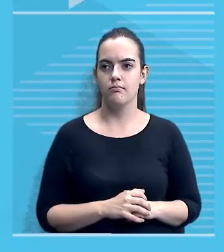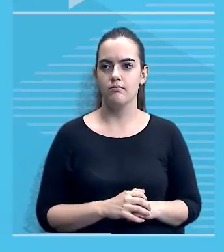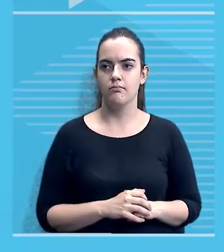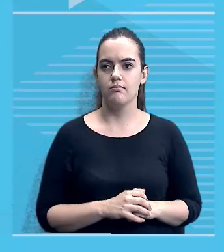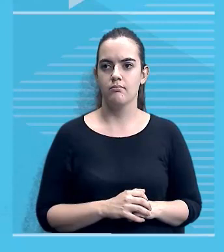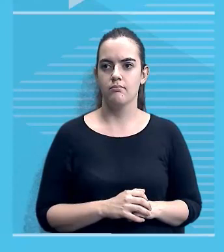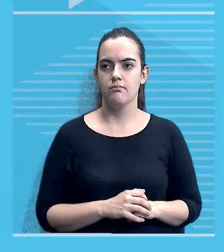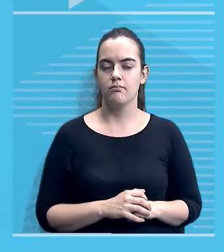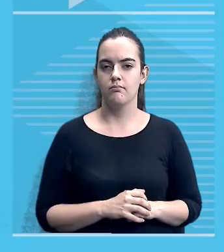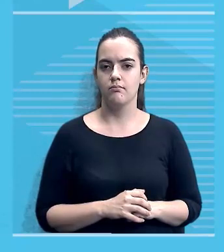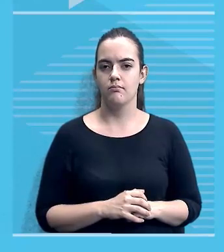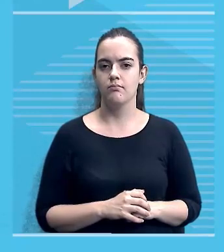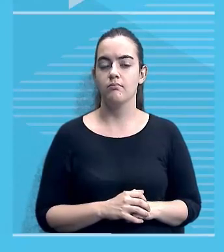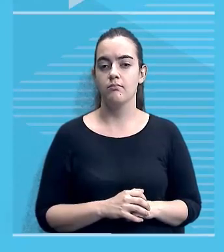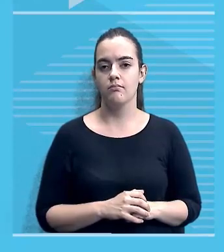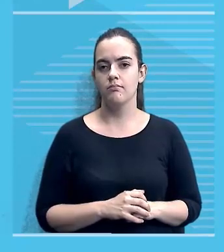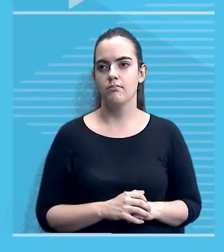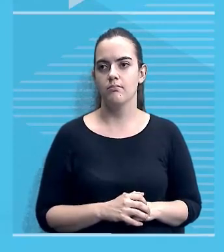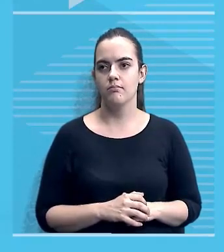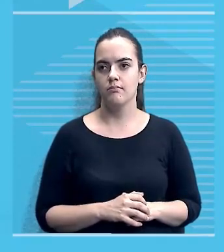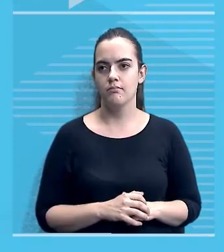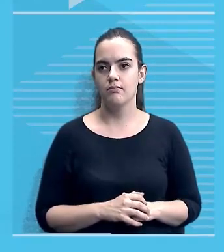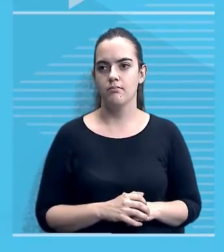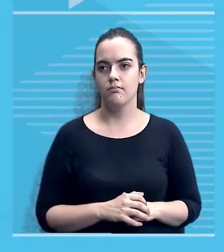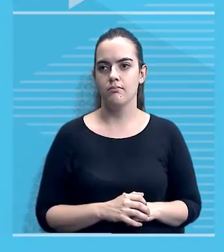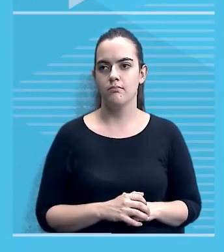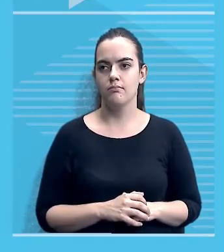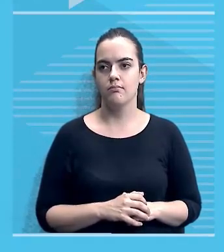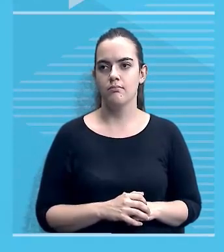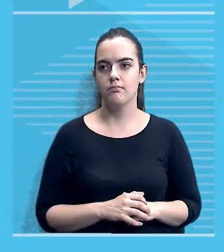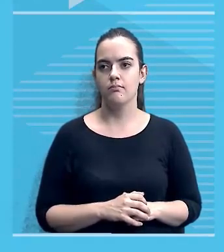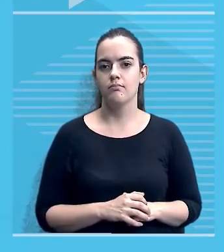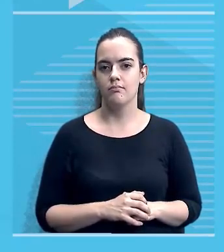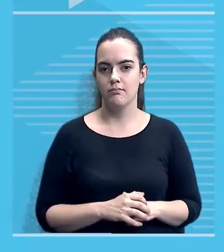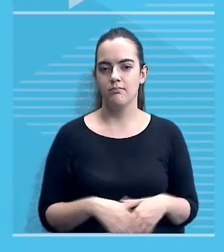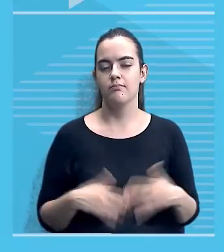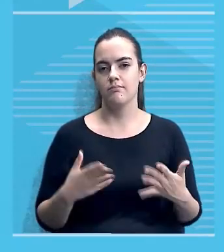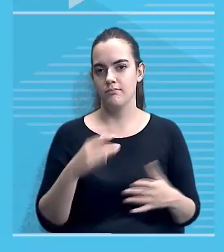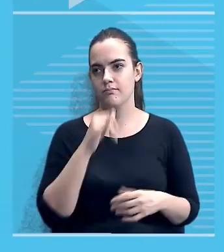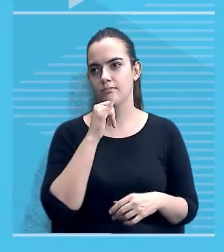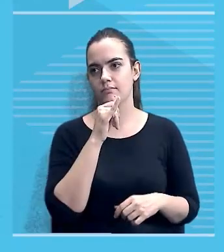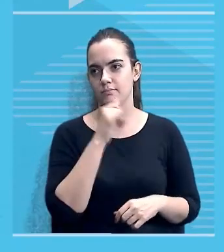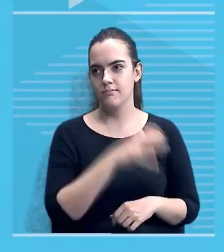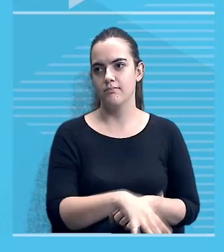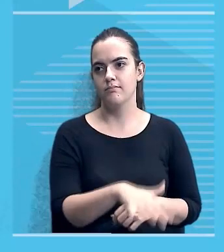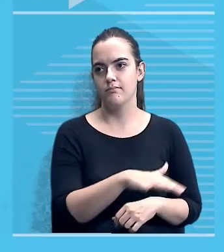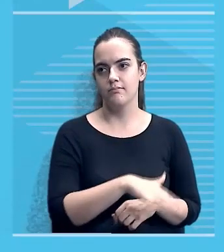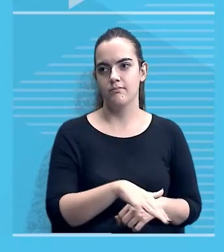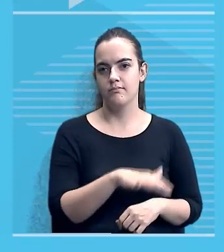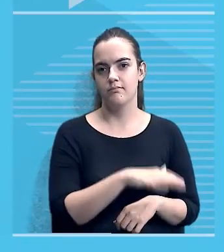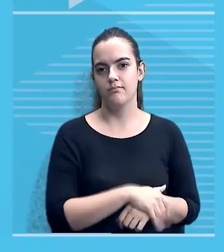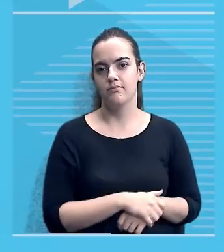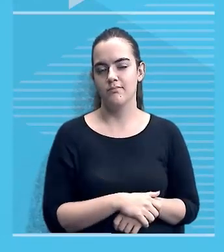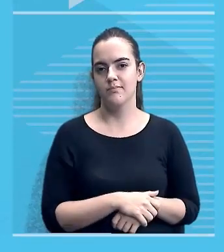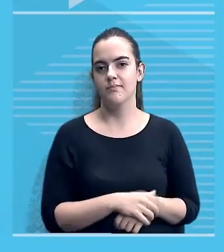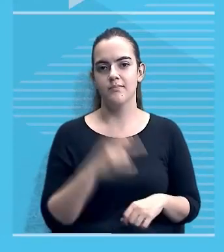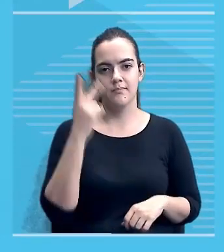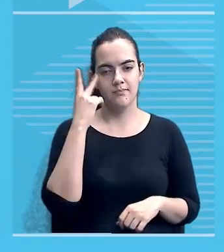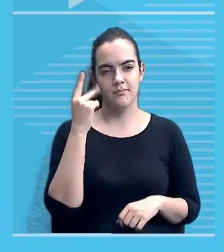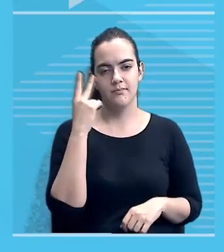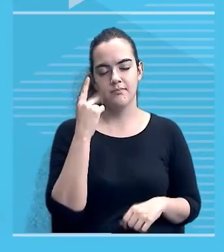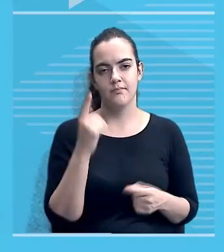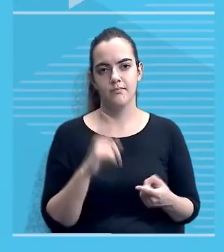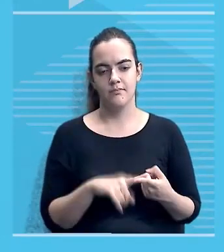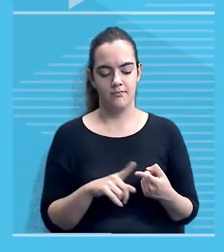o exemplo são as nossas regiões metropolitanas né região metropolitana do Rio região metropolitana de São Paulo